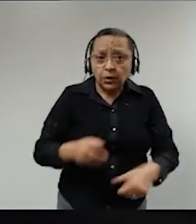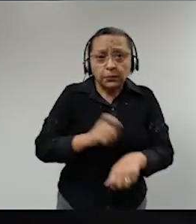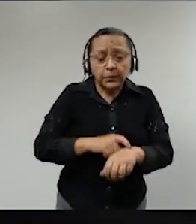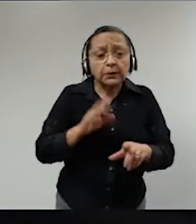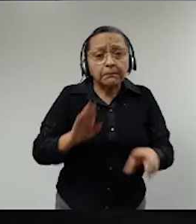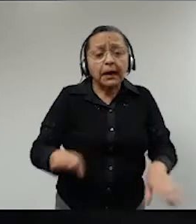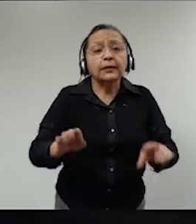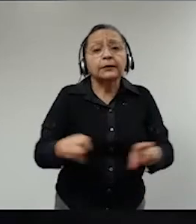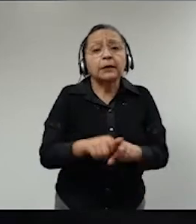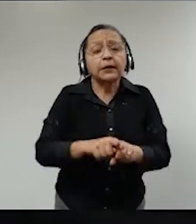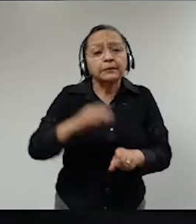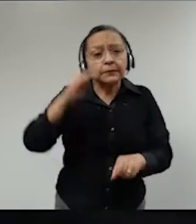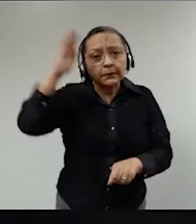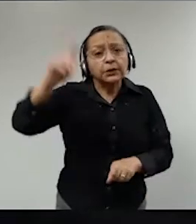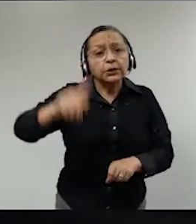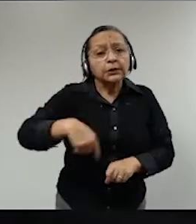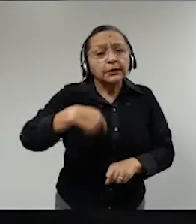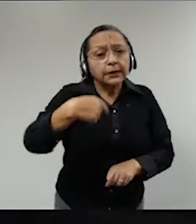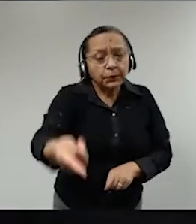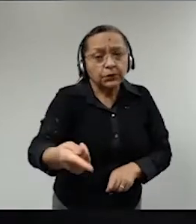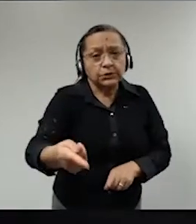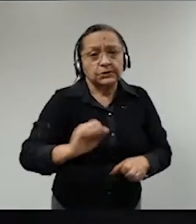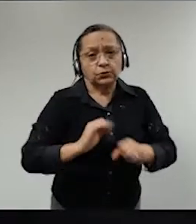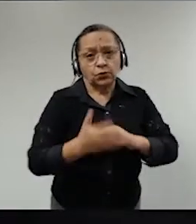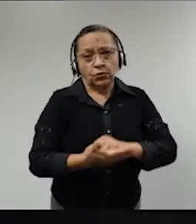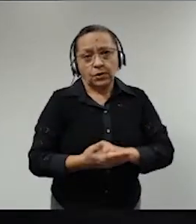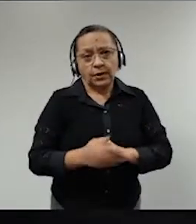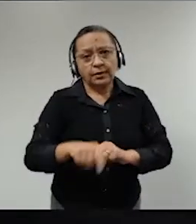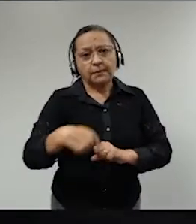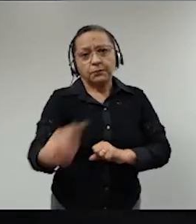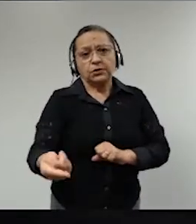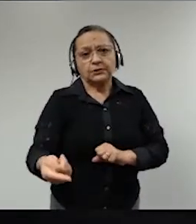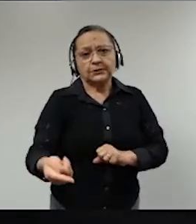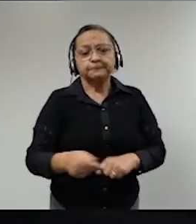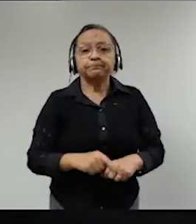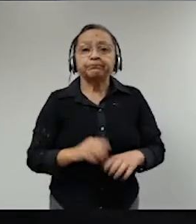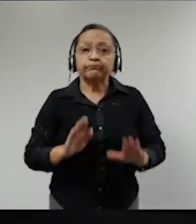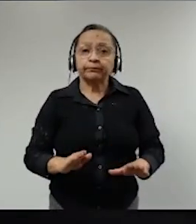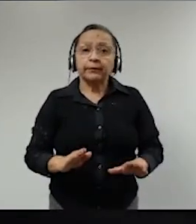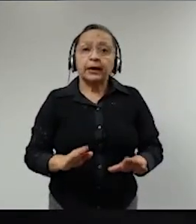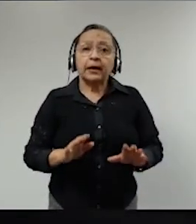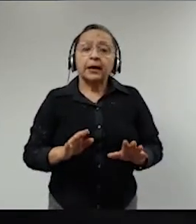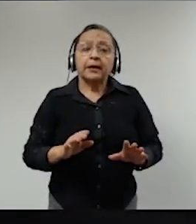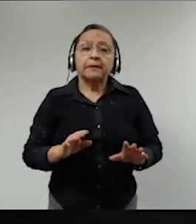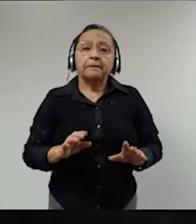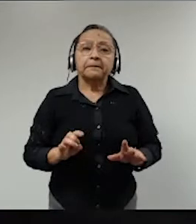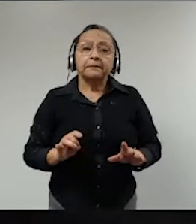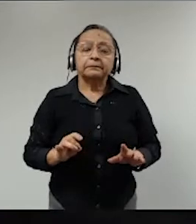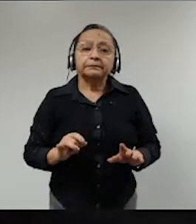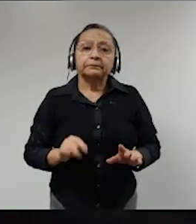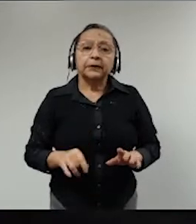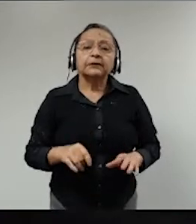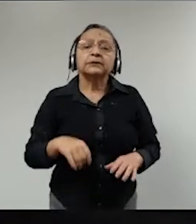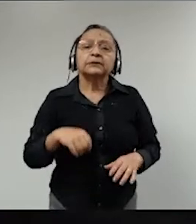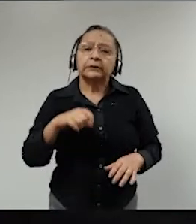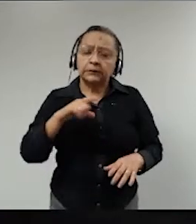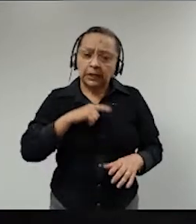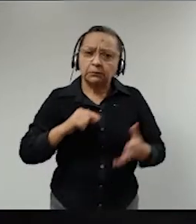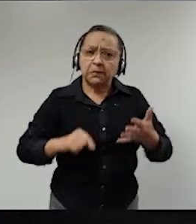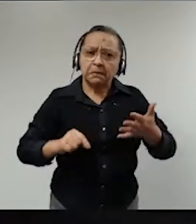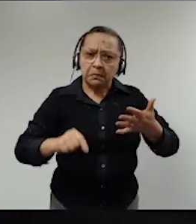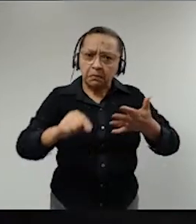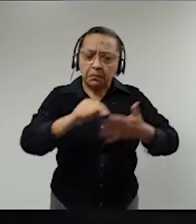retomada econômica no cenário pós-crise. Porém, mesmo com essas